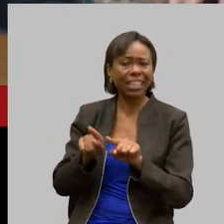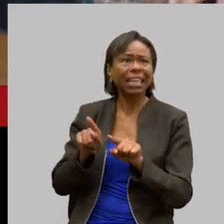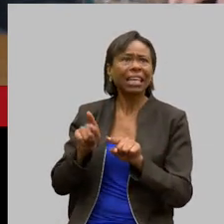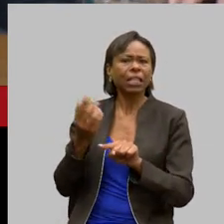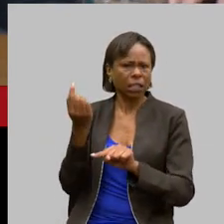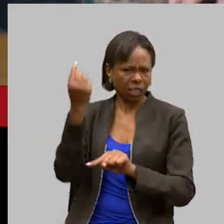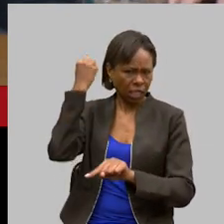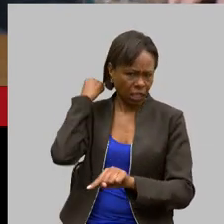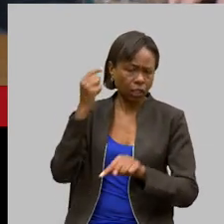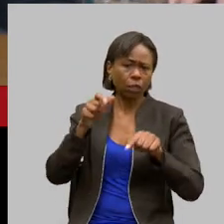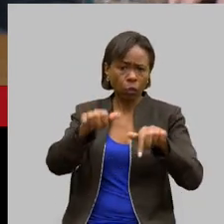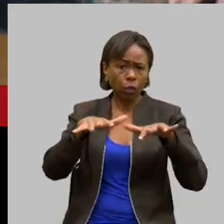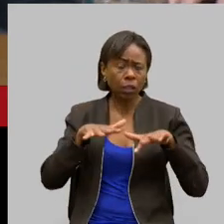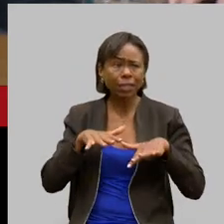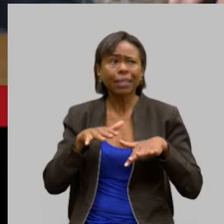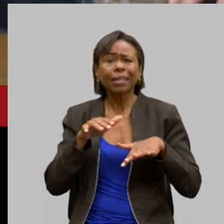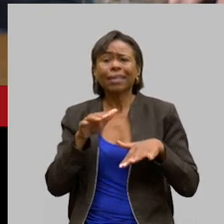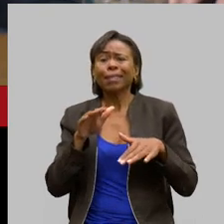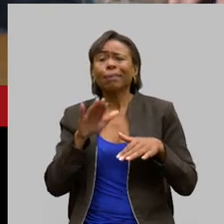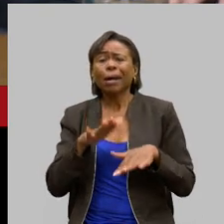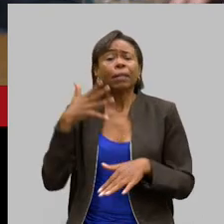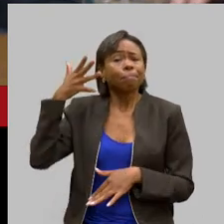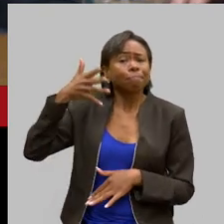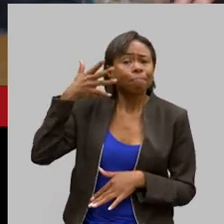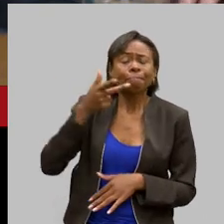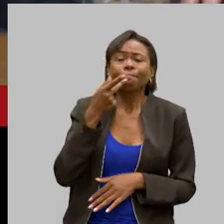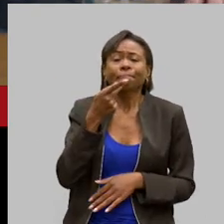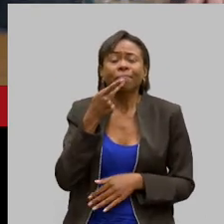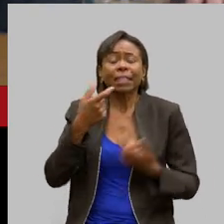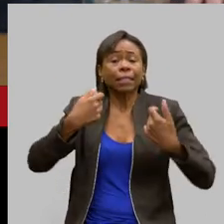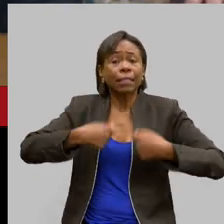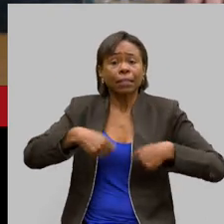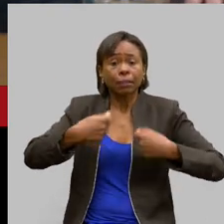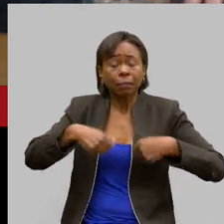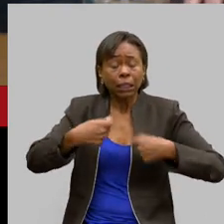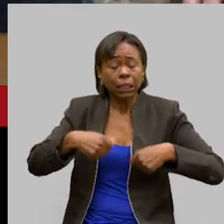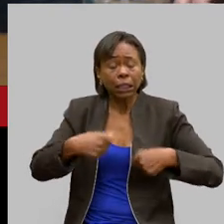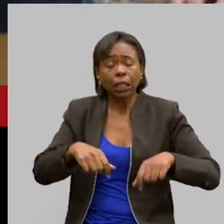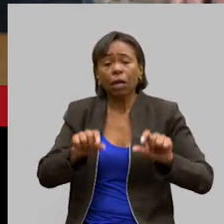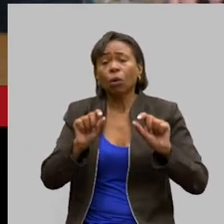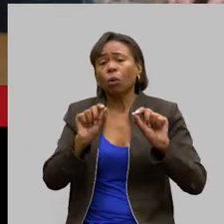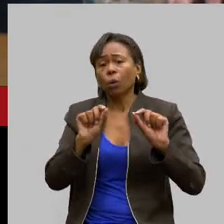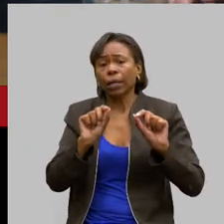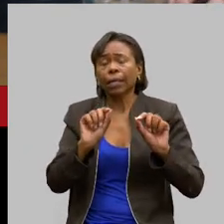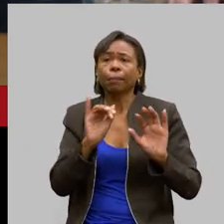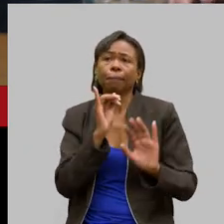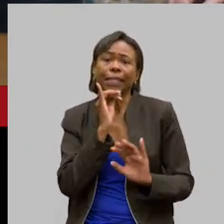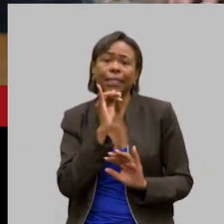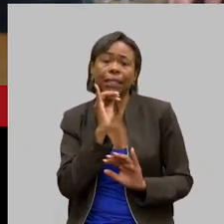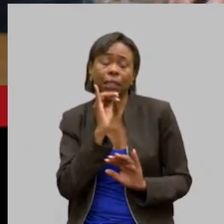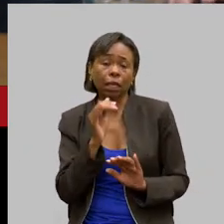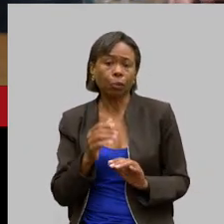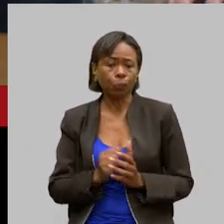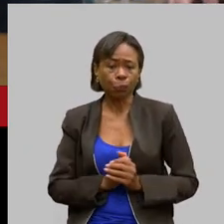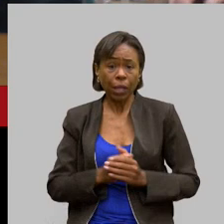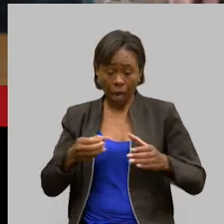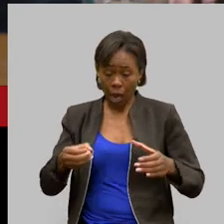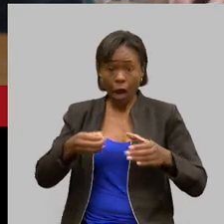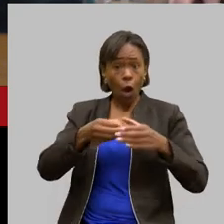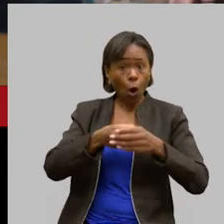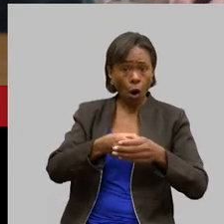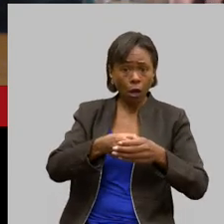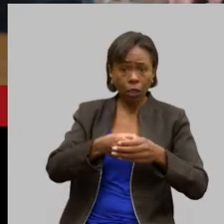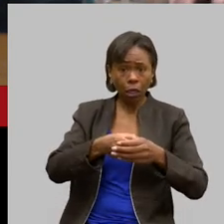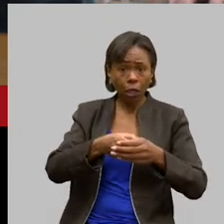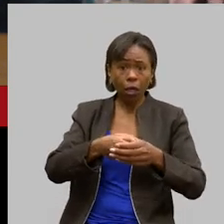palestrantes falaram da Necessidade que eles tinham vontade de trabalhar eu disse que a cota não está sendo preenchida existe uma